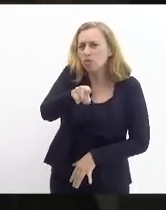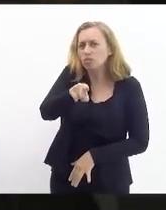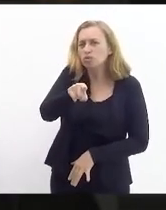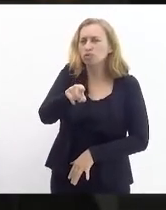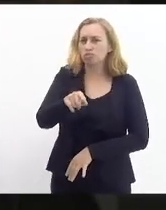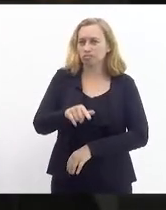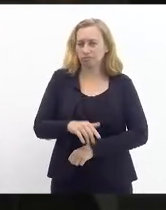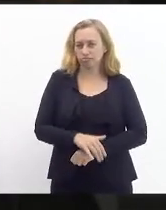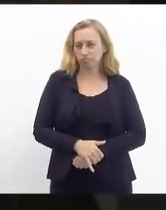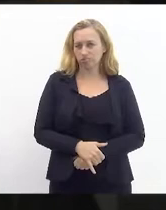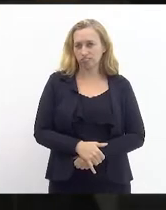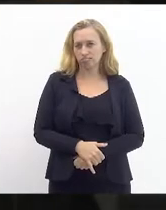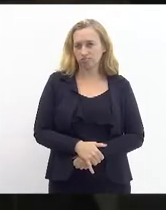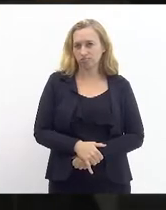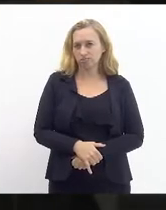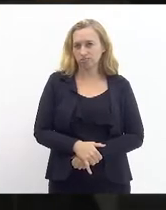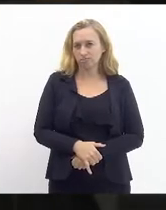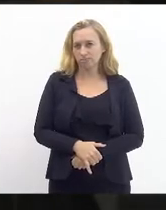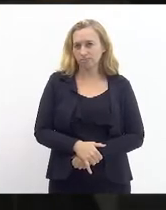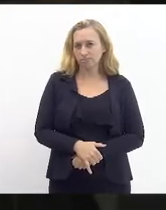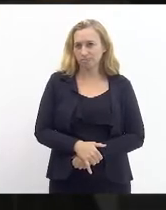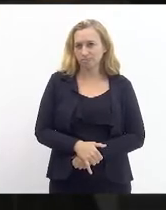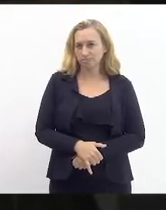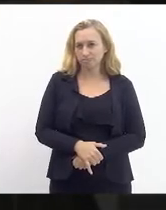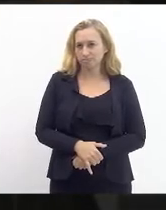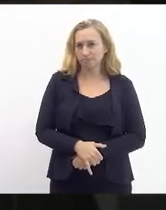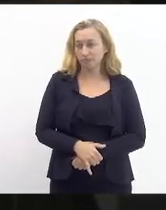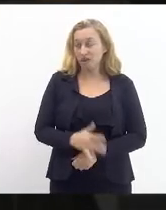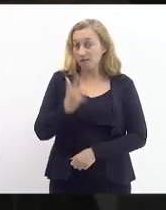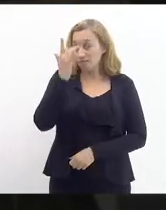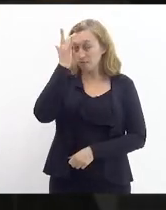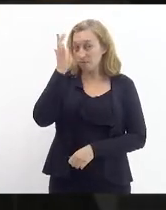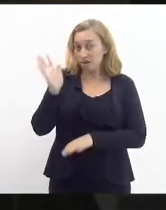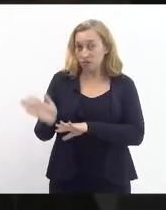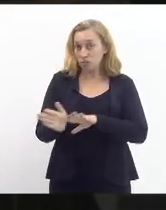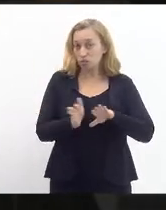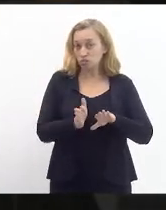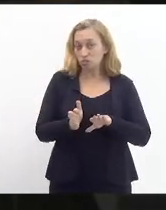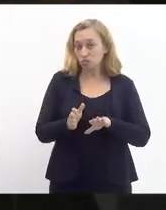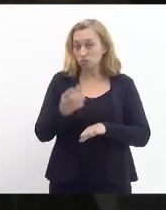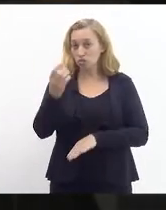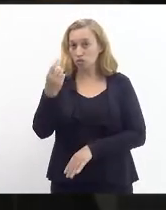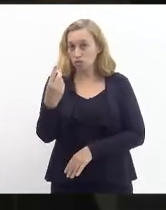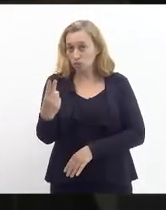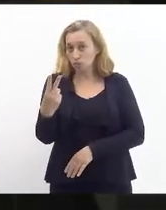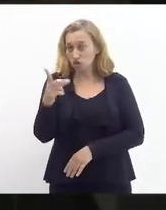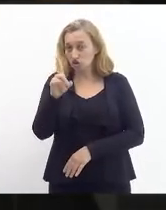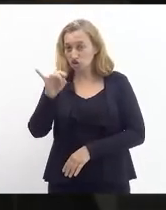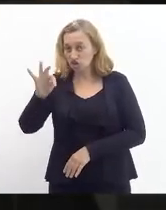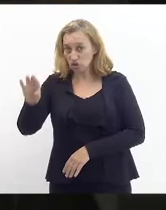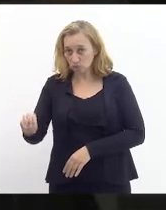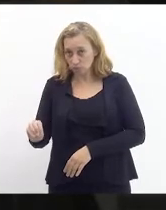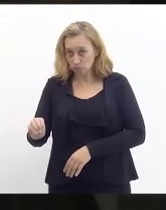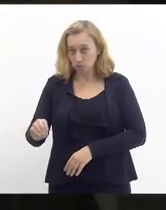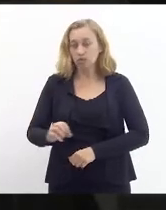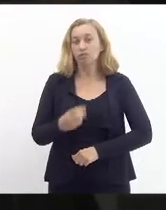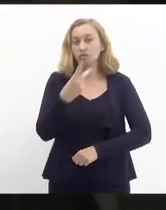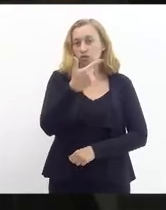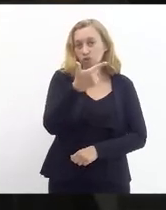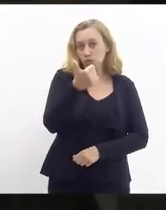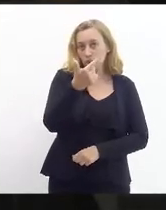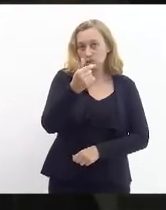percentuais a passou fácil de dois dígitos 12 pontos